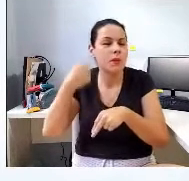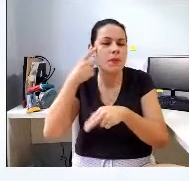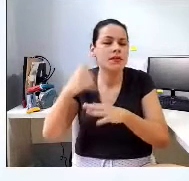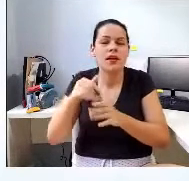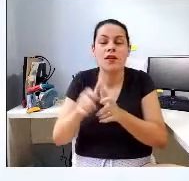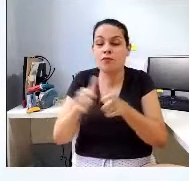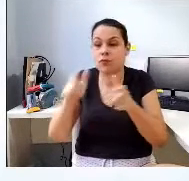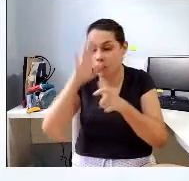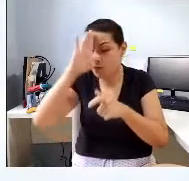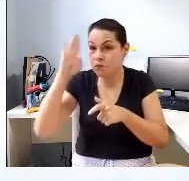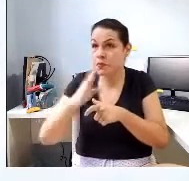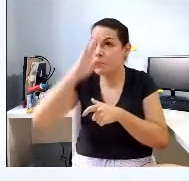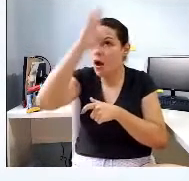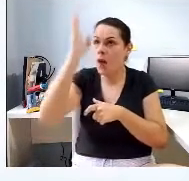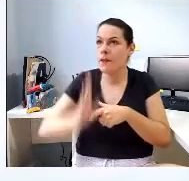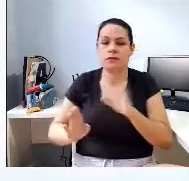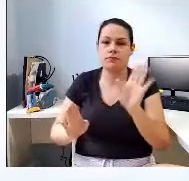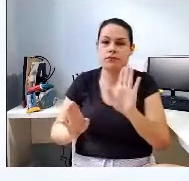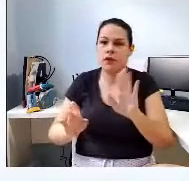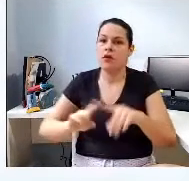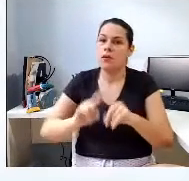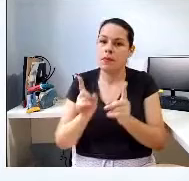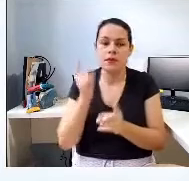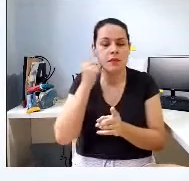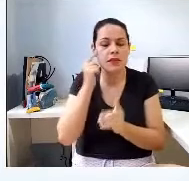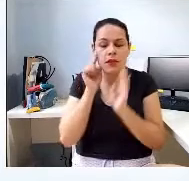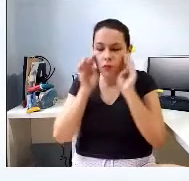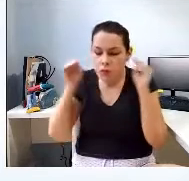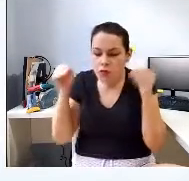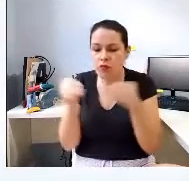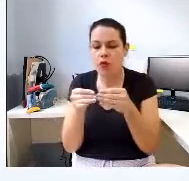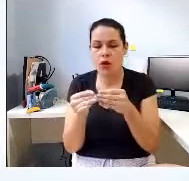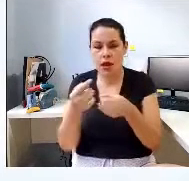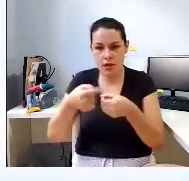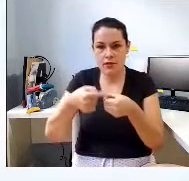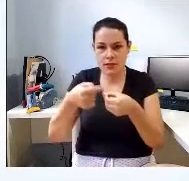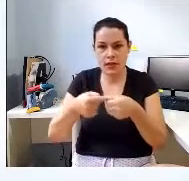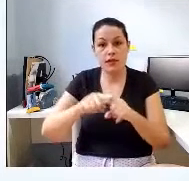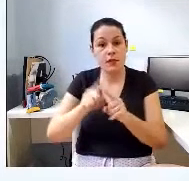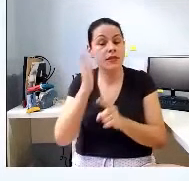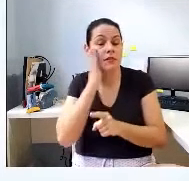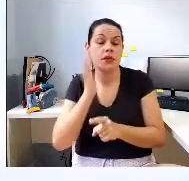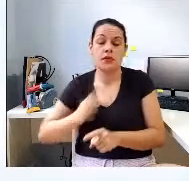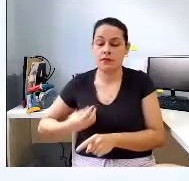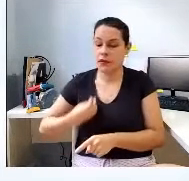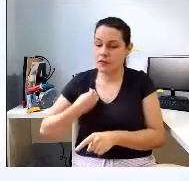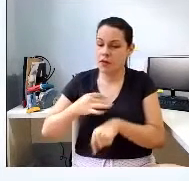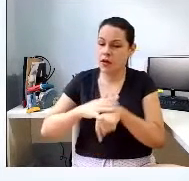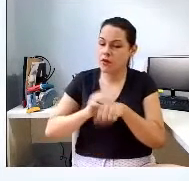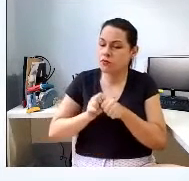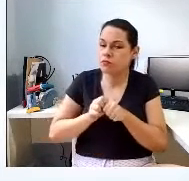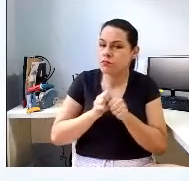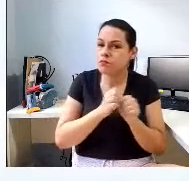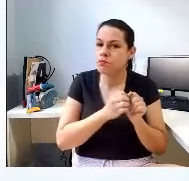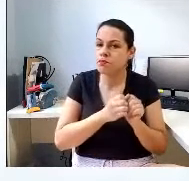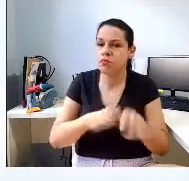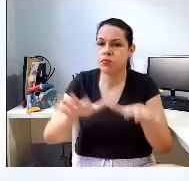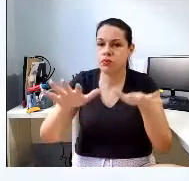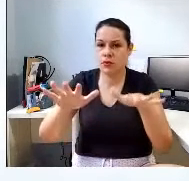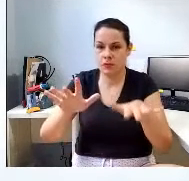não é uma polarização moral nacional, digamos assim, no meio da pandemia, o que essa